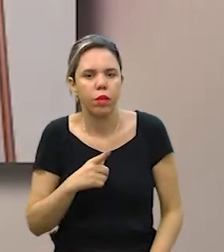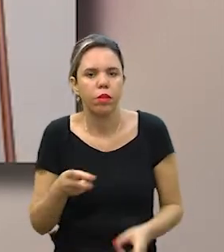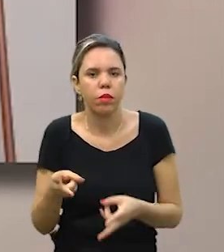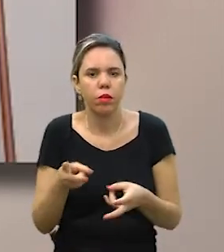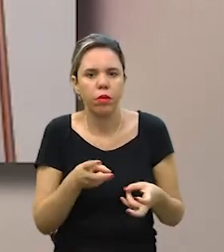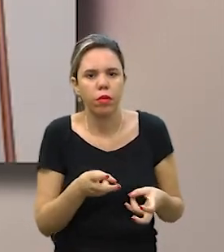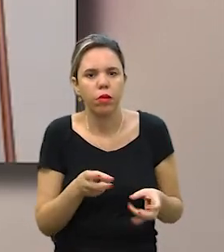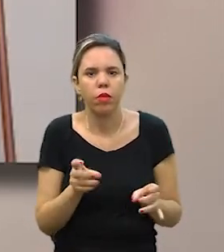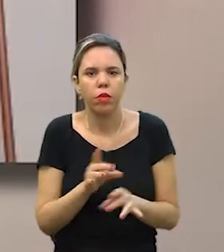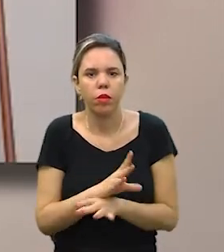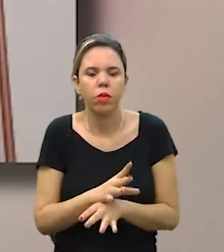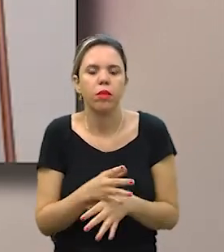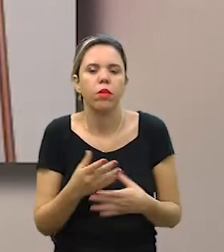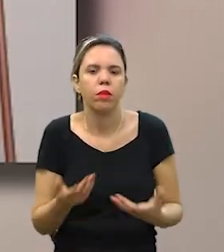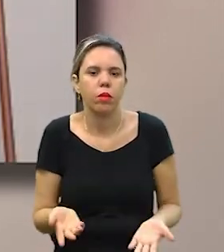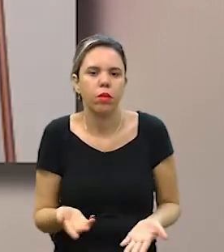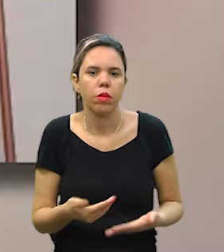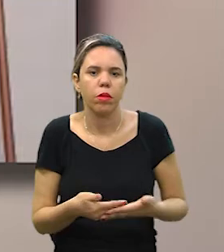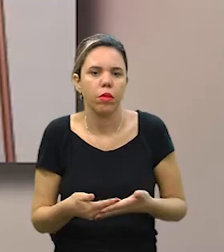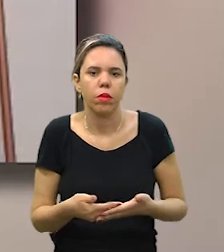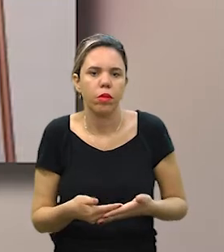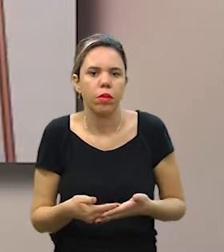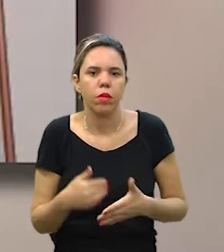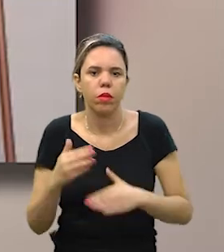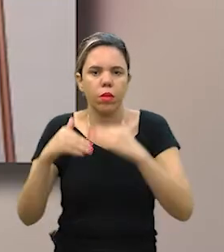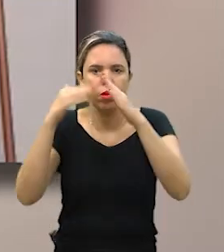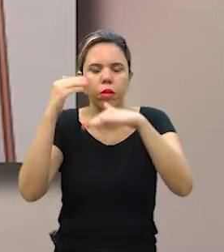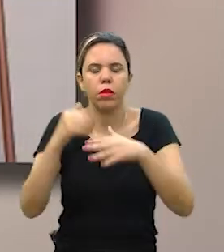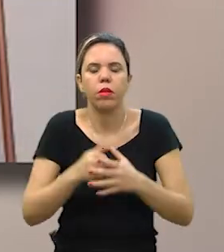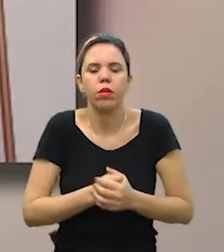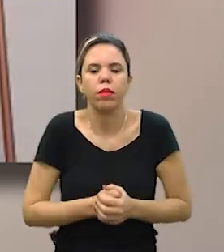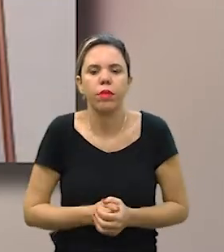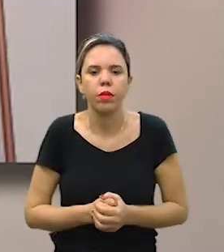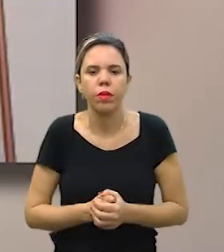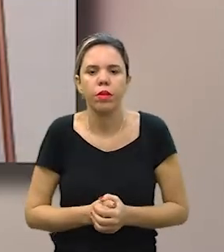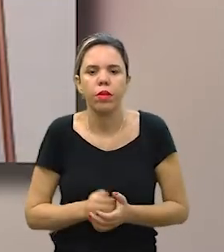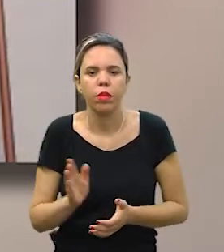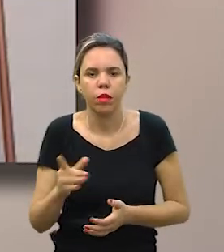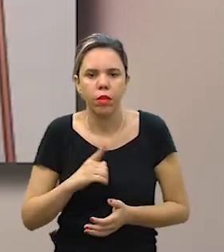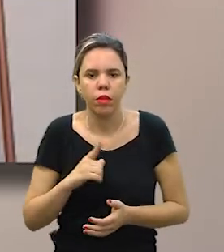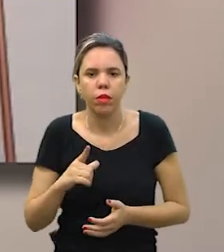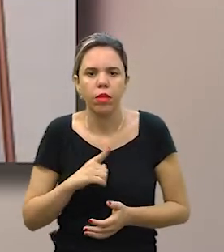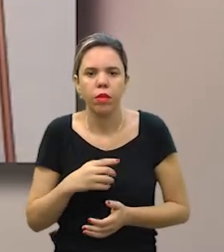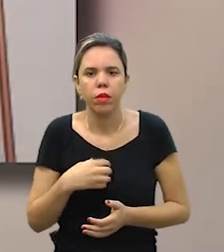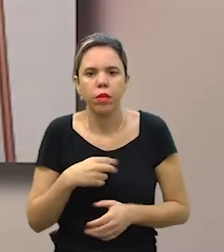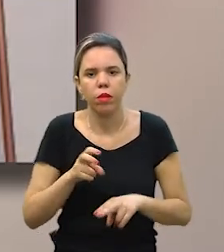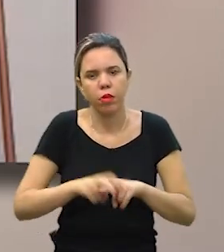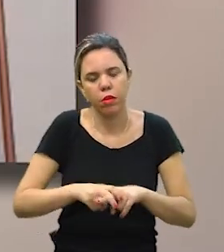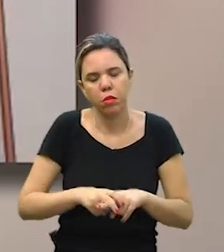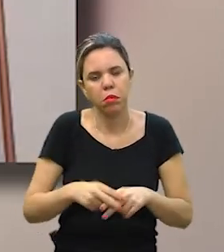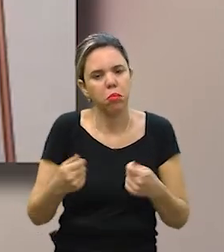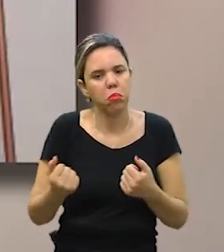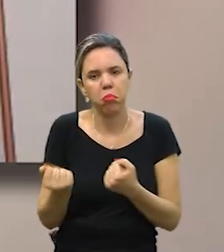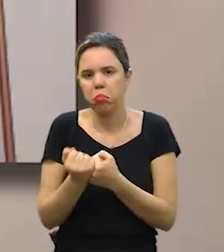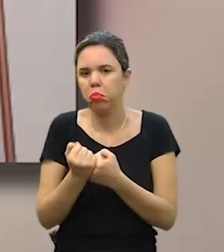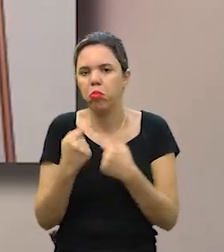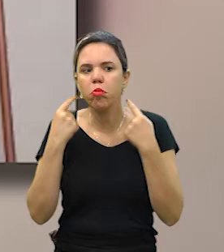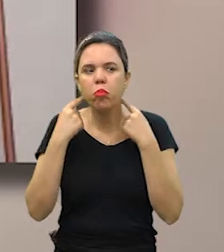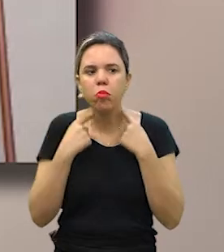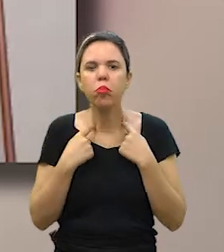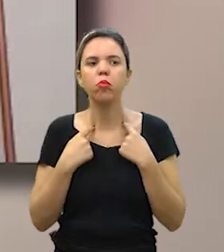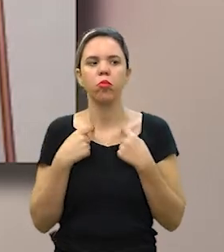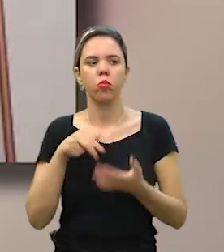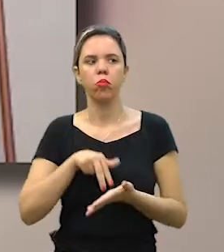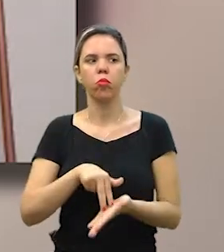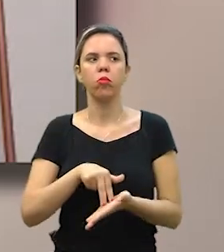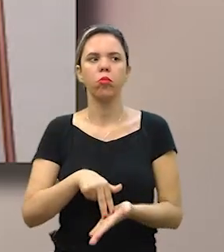ter os sinais de prontidão, né? Esse bebê ele tem que estar desenvolvendo. Então, ele já tem que estar sentando sem apoio, com o